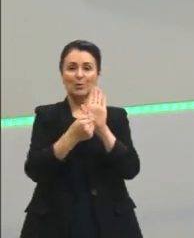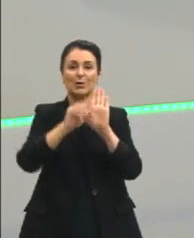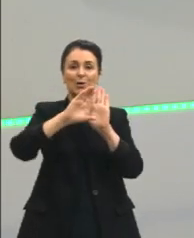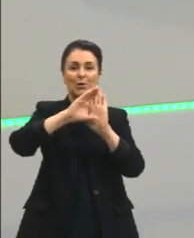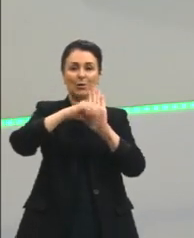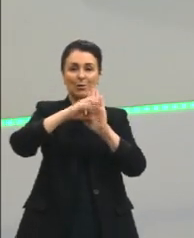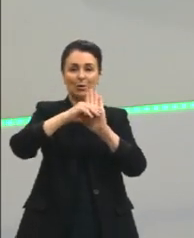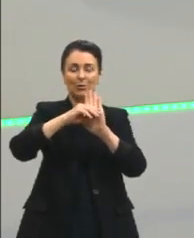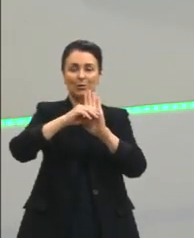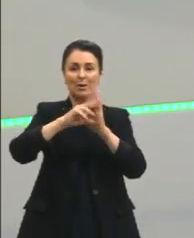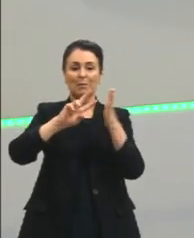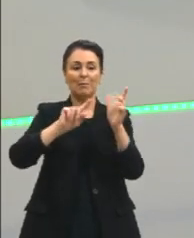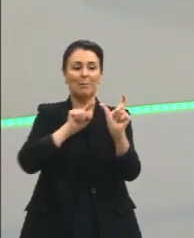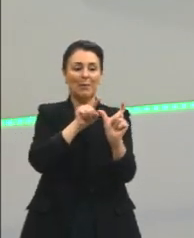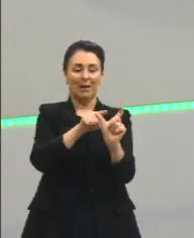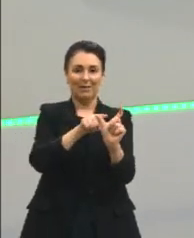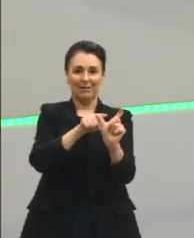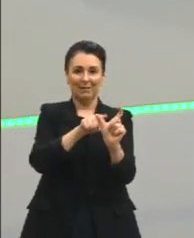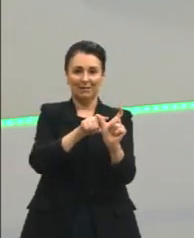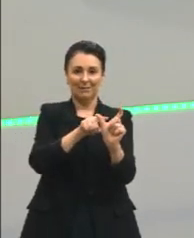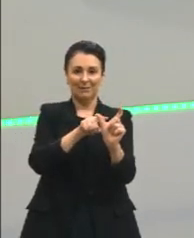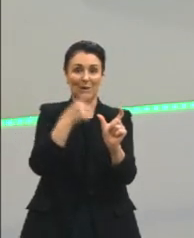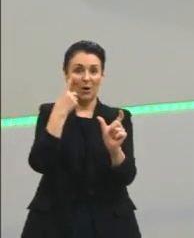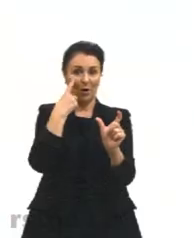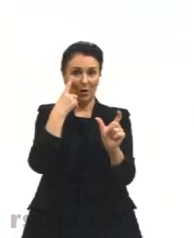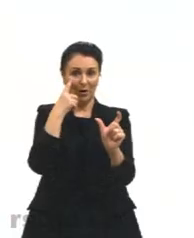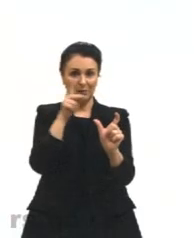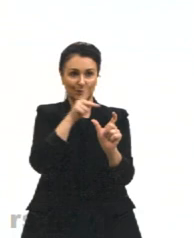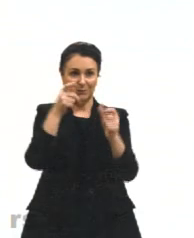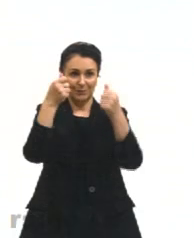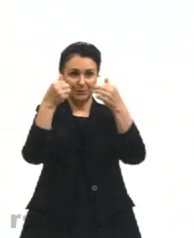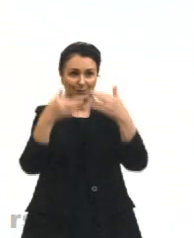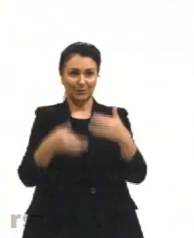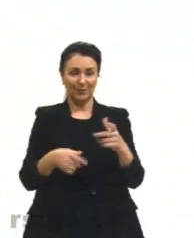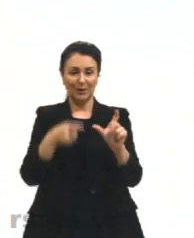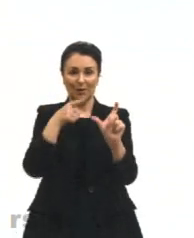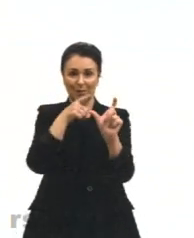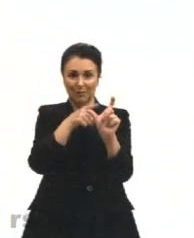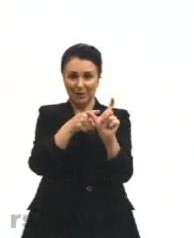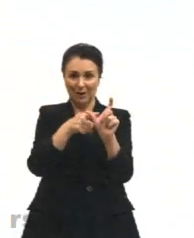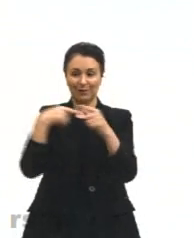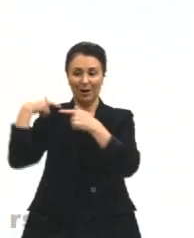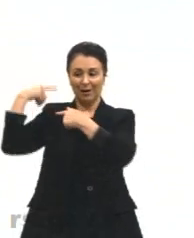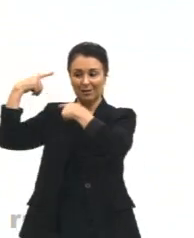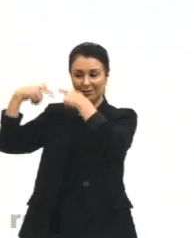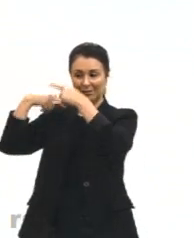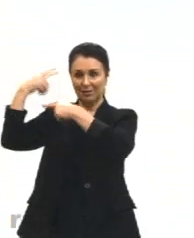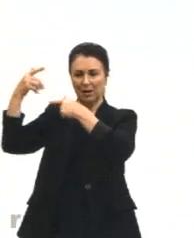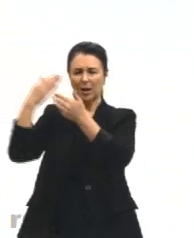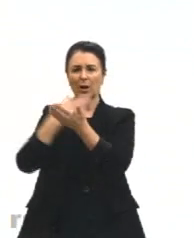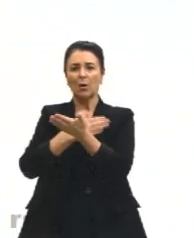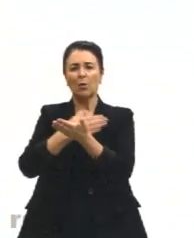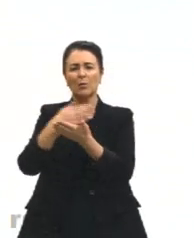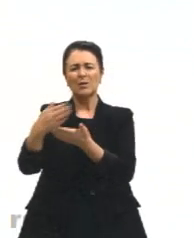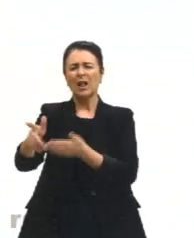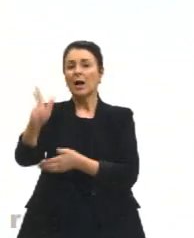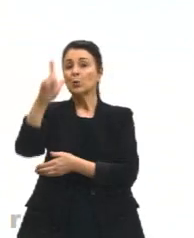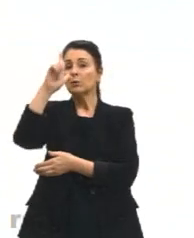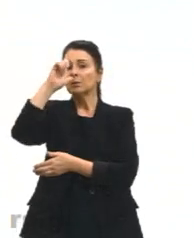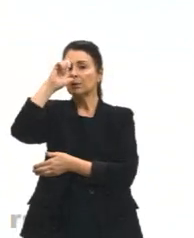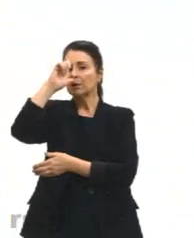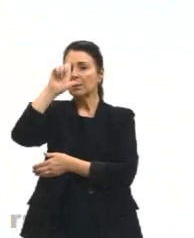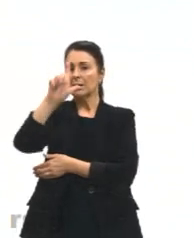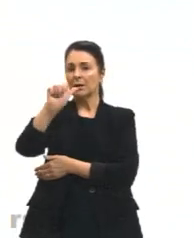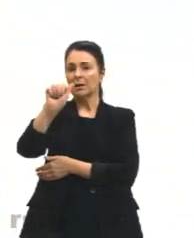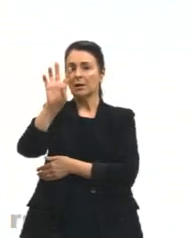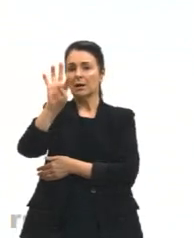do que é um patrimônio vamos dar uma olhada e a palavra patrimônio ela tem origem no latim e ela